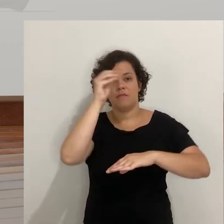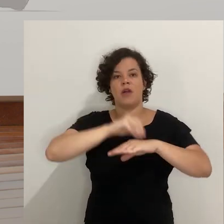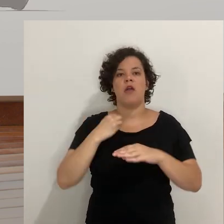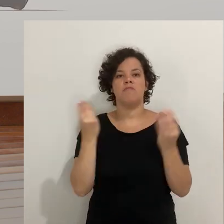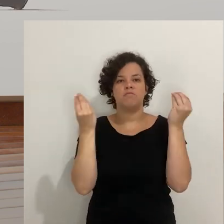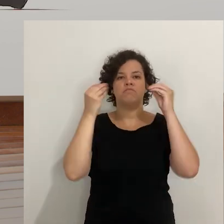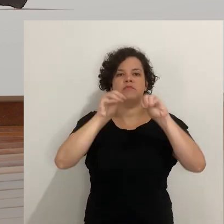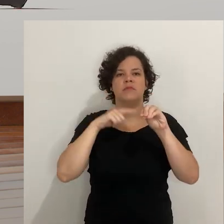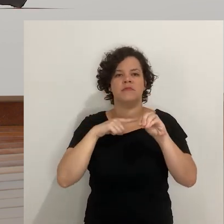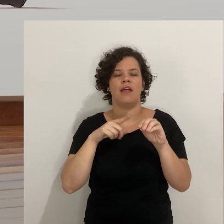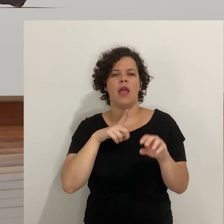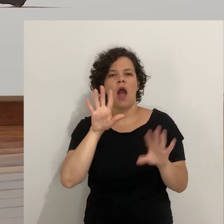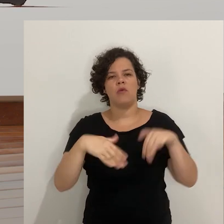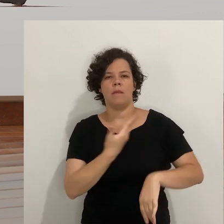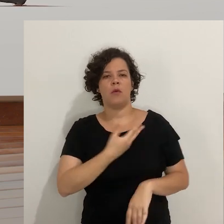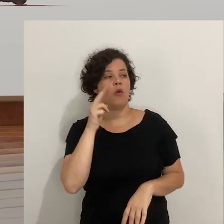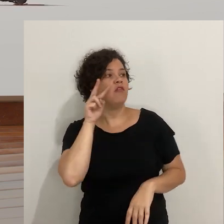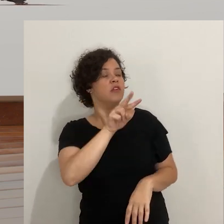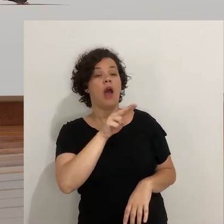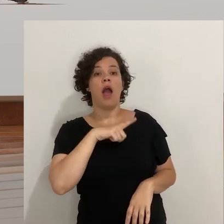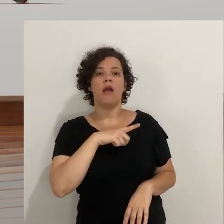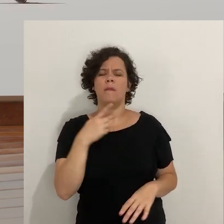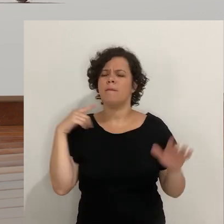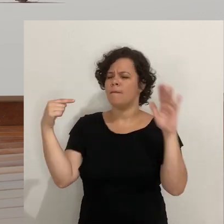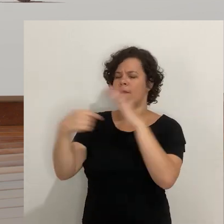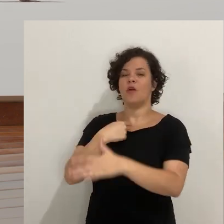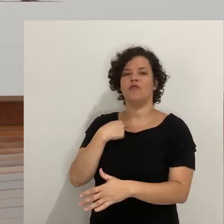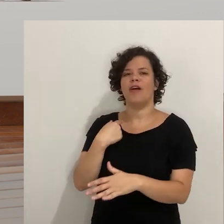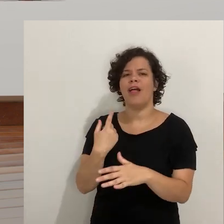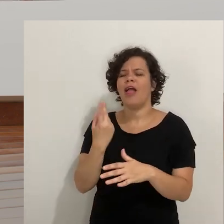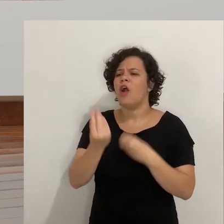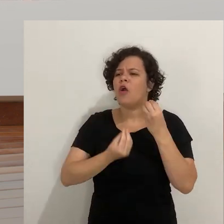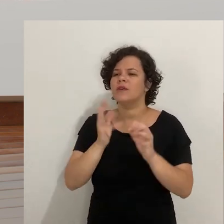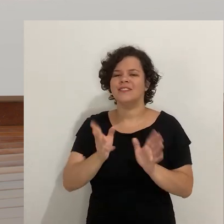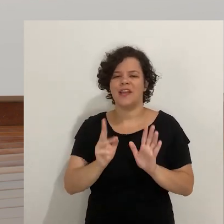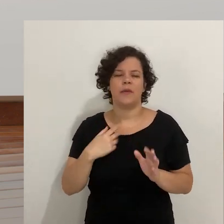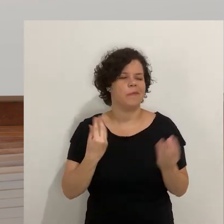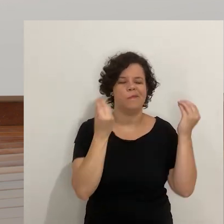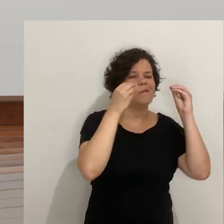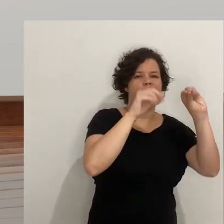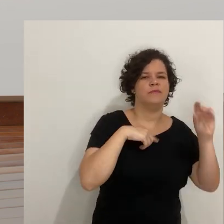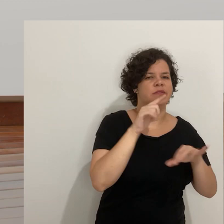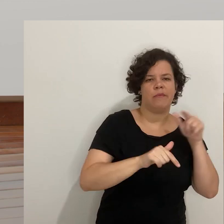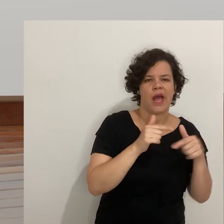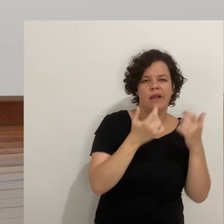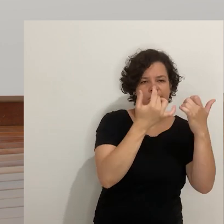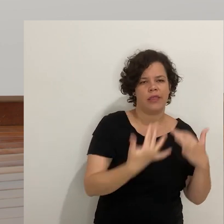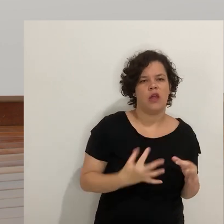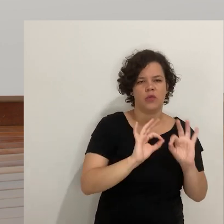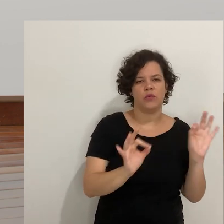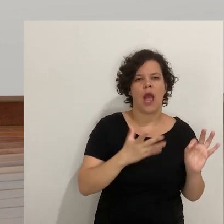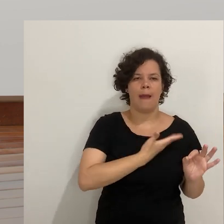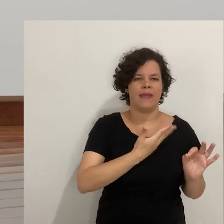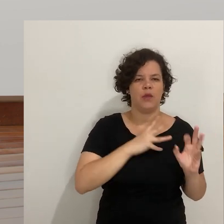inseto eu acabei postando e alguns amigos meus viram e me perguntaram, porque sempre parte disso, eu comento muito sempre o que eu estou fazendo